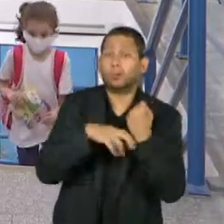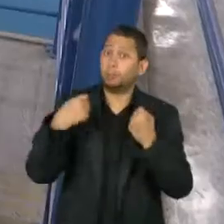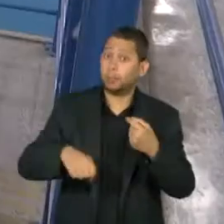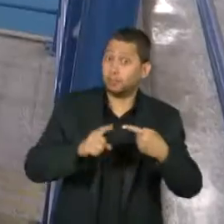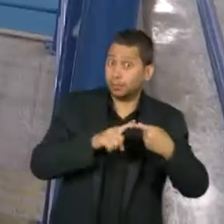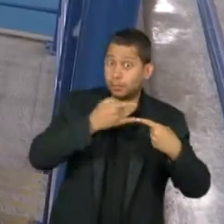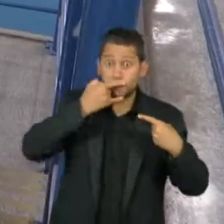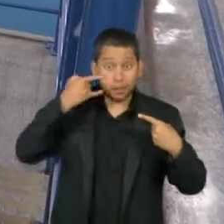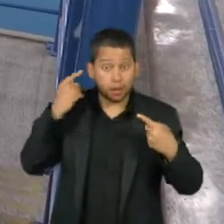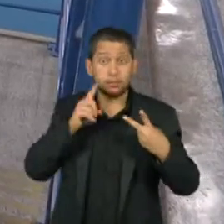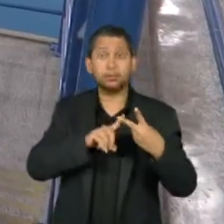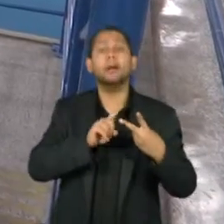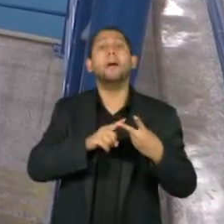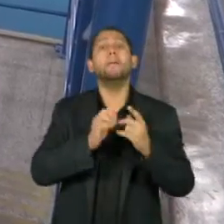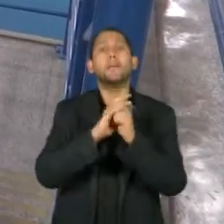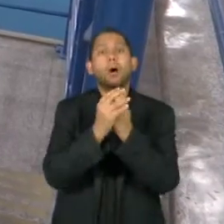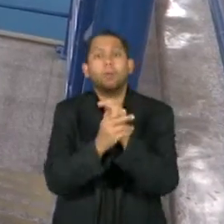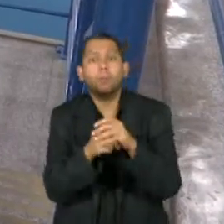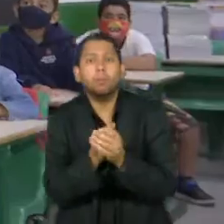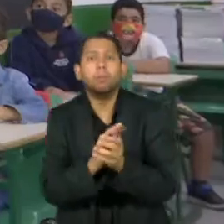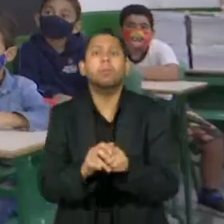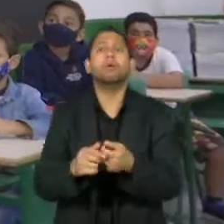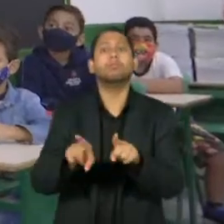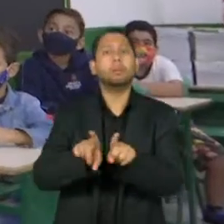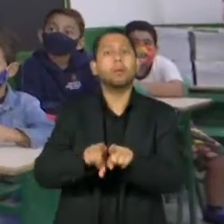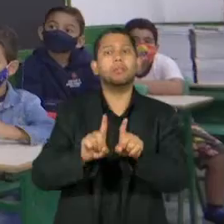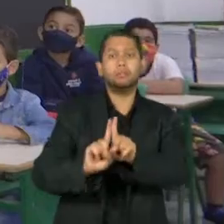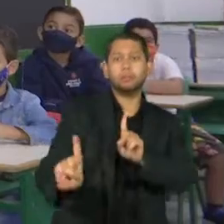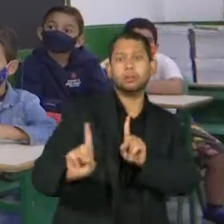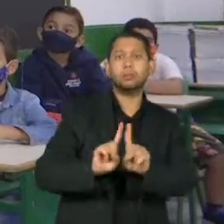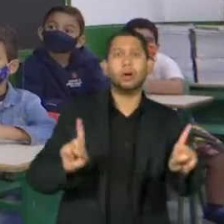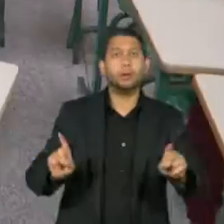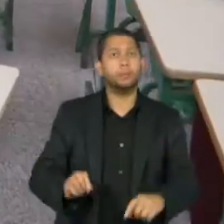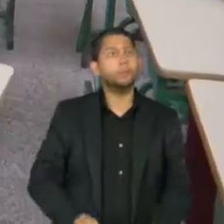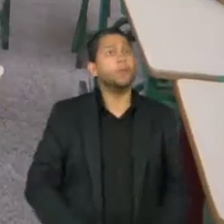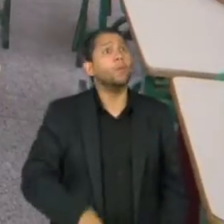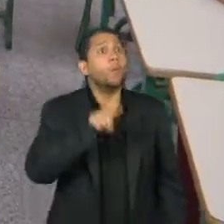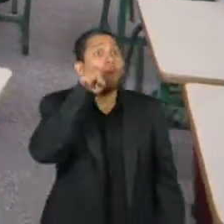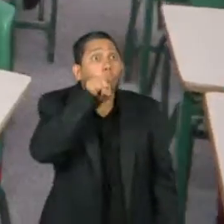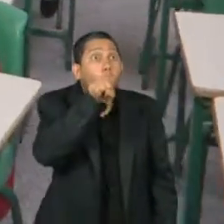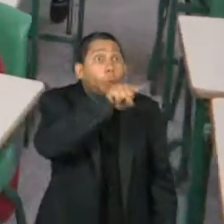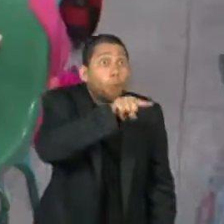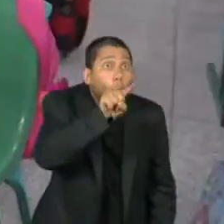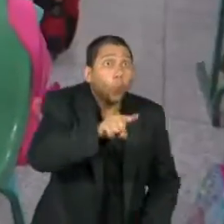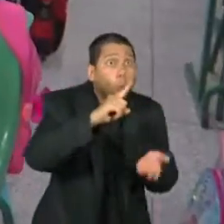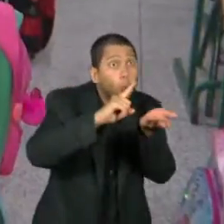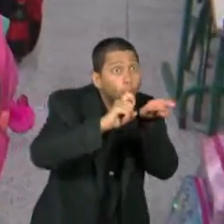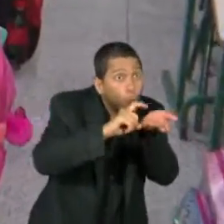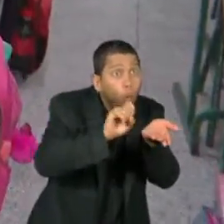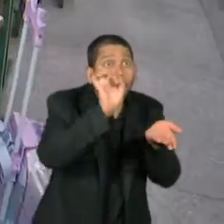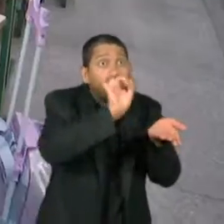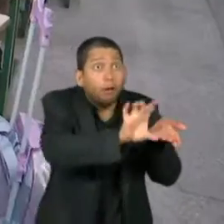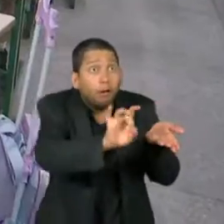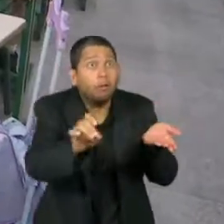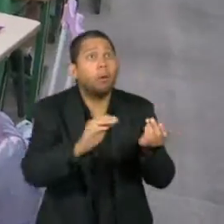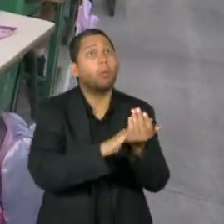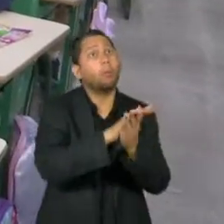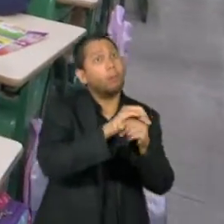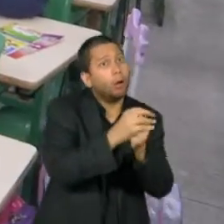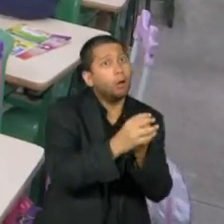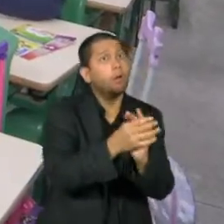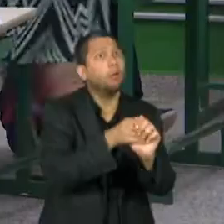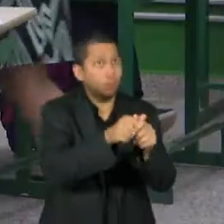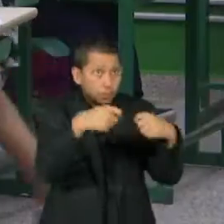as mãos e tentar manter distanciamento. Vou passar um por um para vocês colocarem álcool e passar na